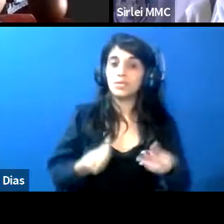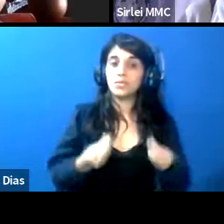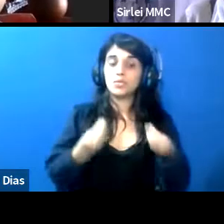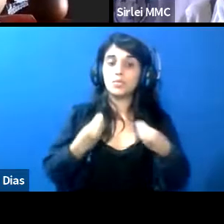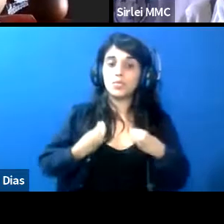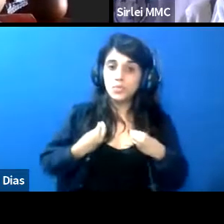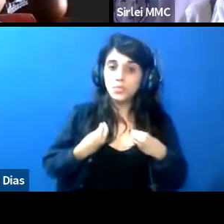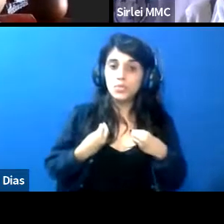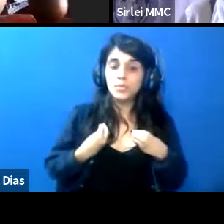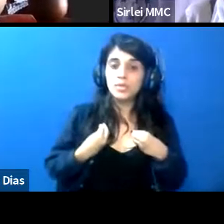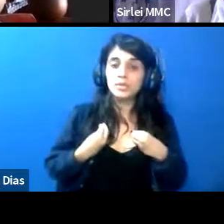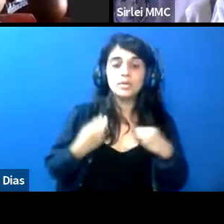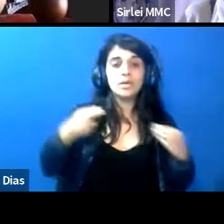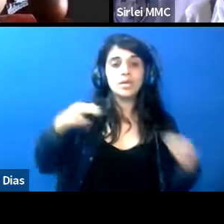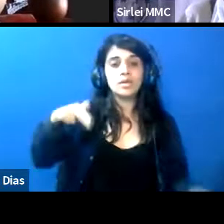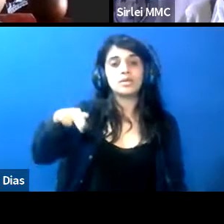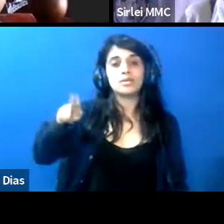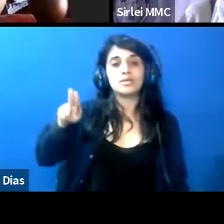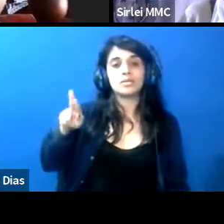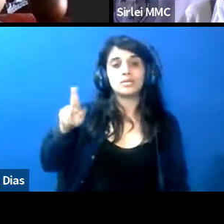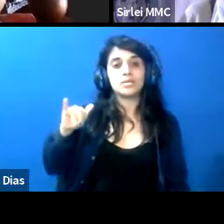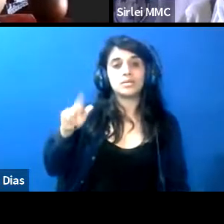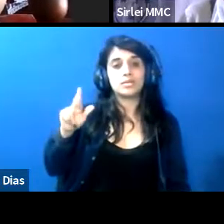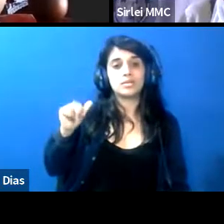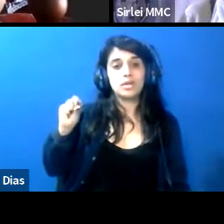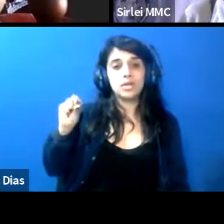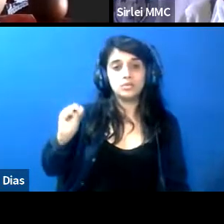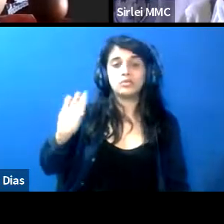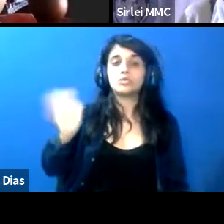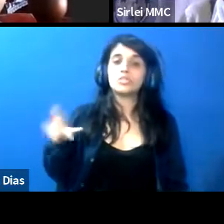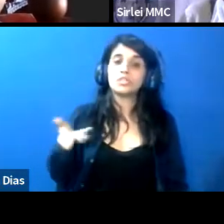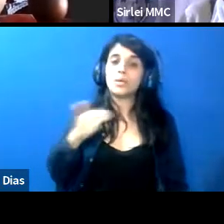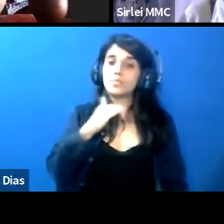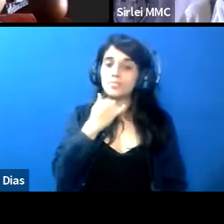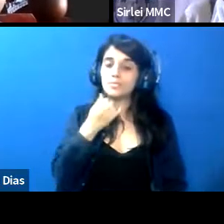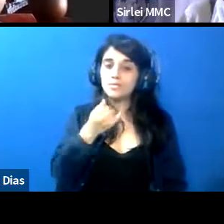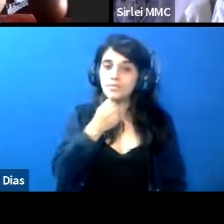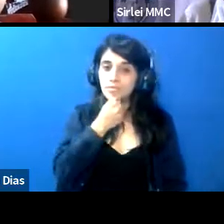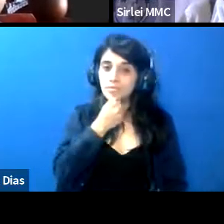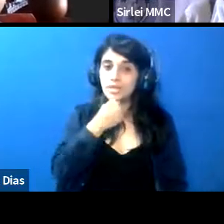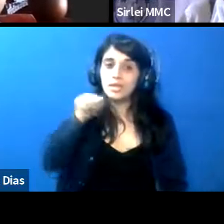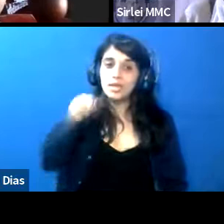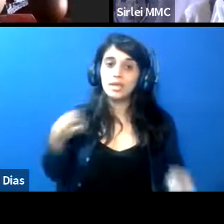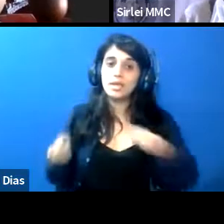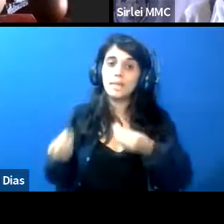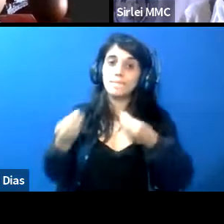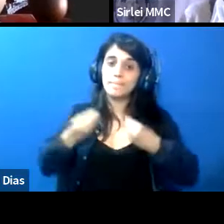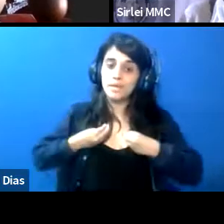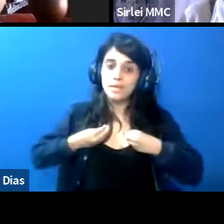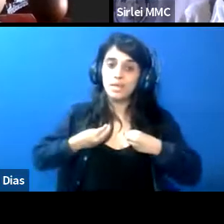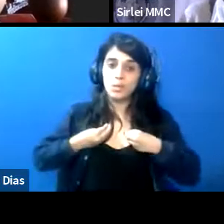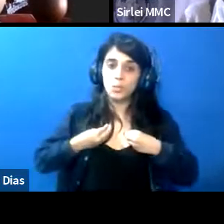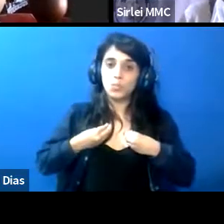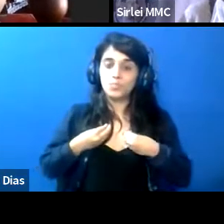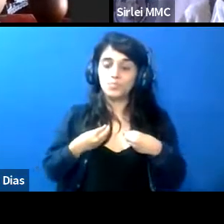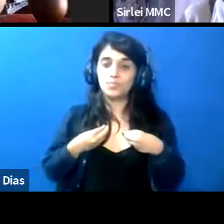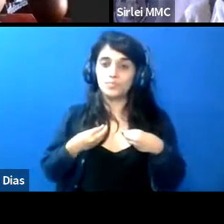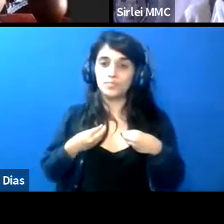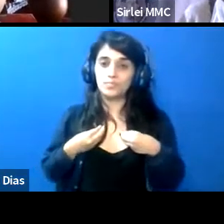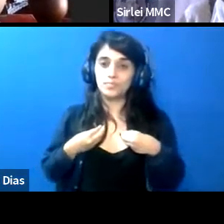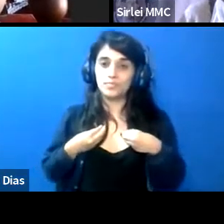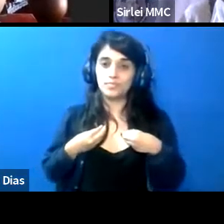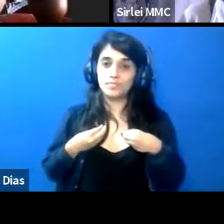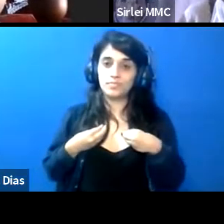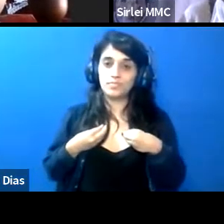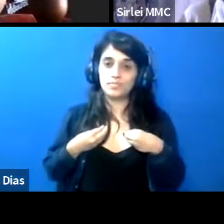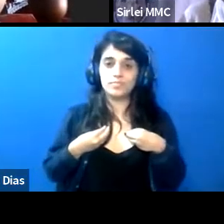chamado Quirinos, que já está no outro plano, e que doou ele ao Quinta das Plantas, né? Fez um presente